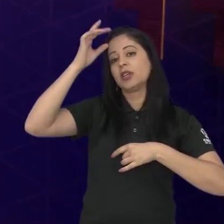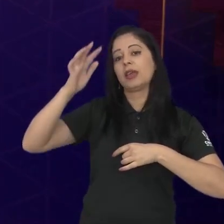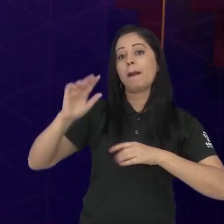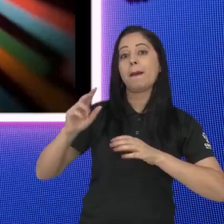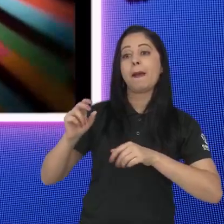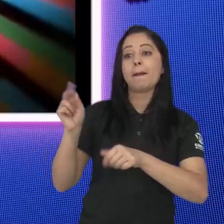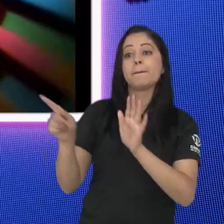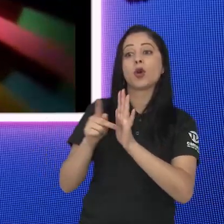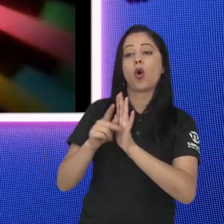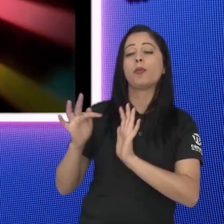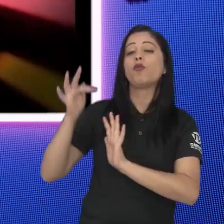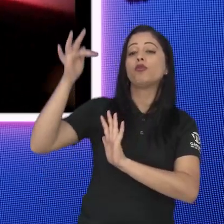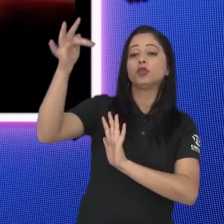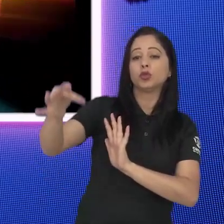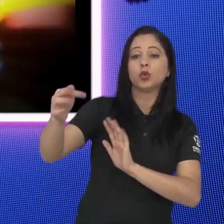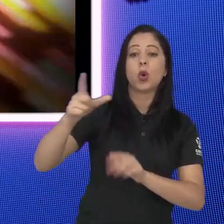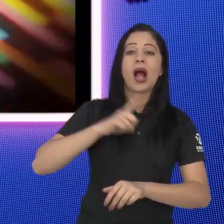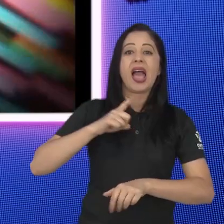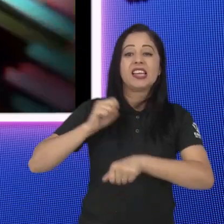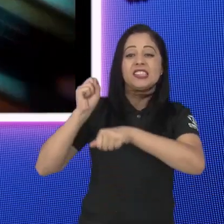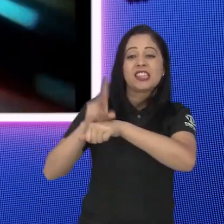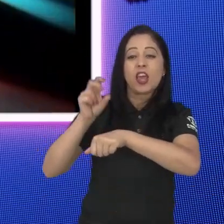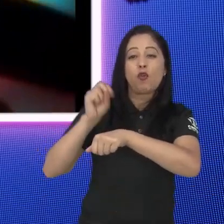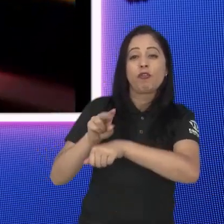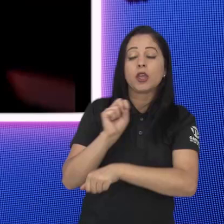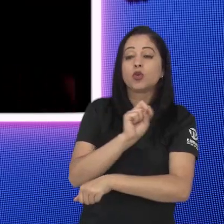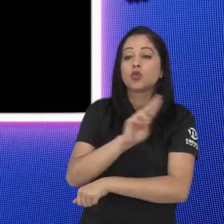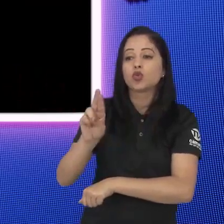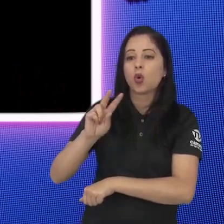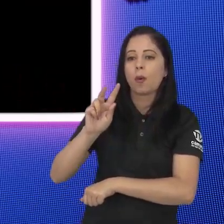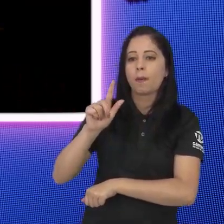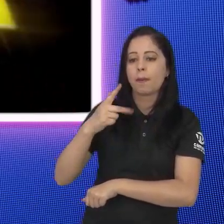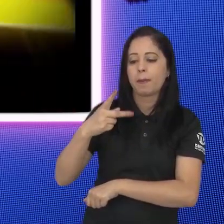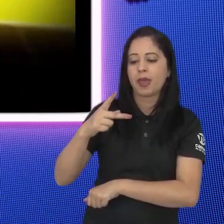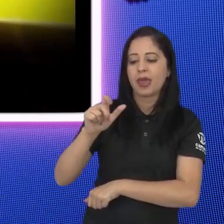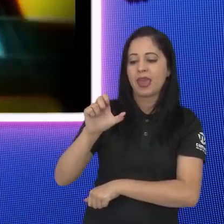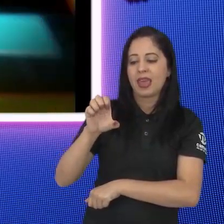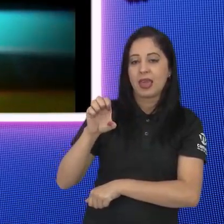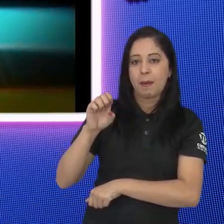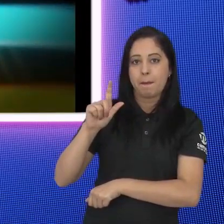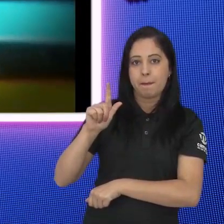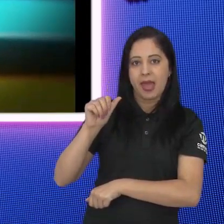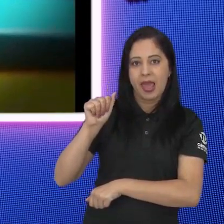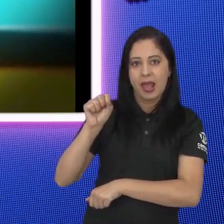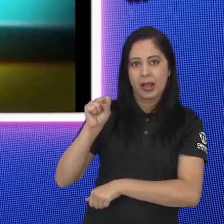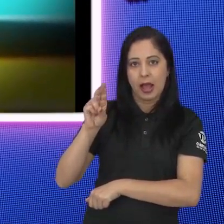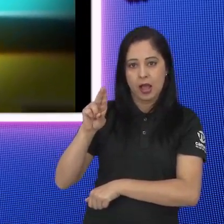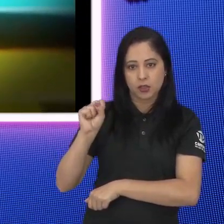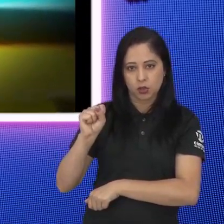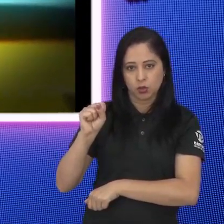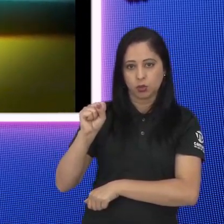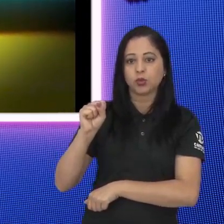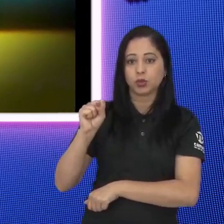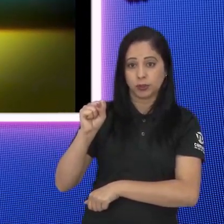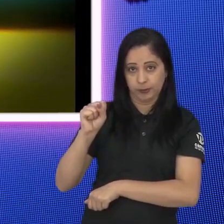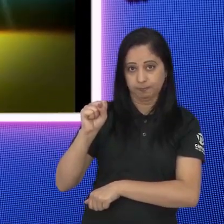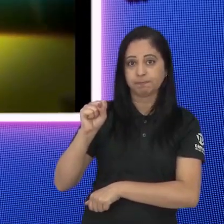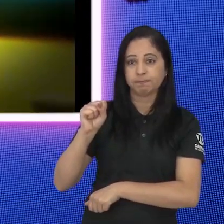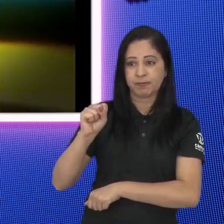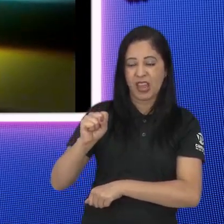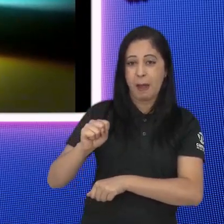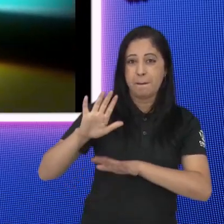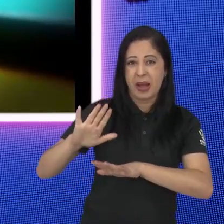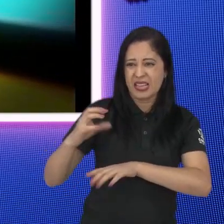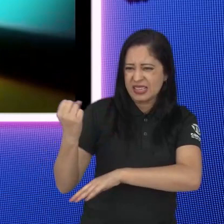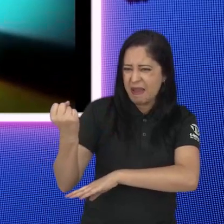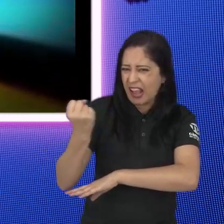Pégaso, que é como se fosse um Covid turbinadaço, assim, porque ele é um vírus que se espalha pelo